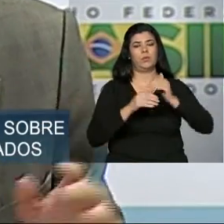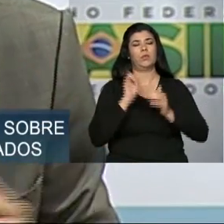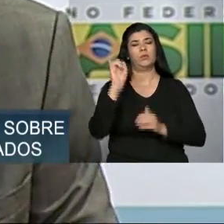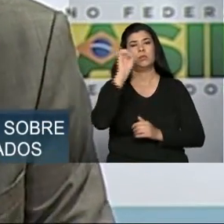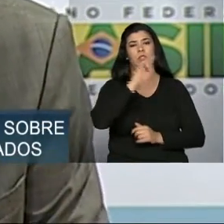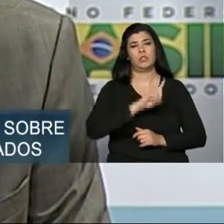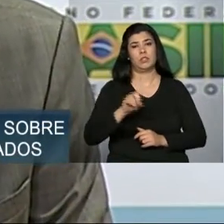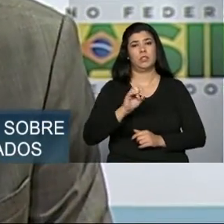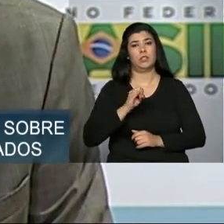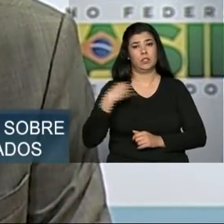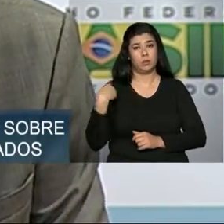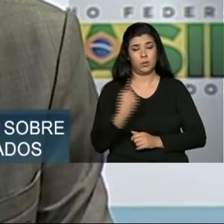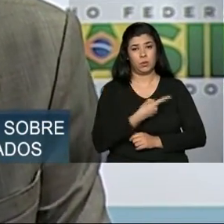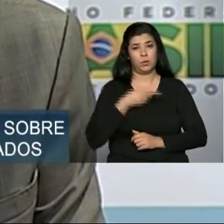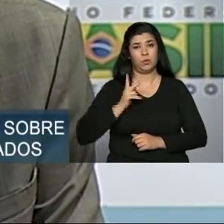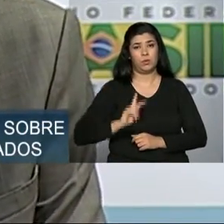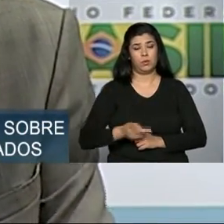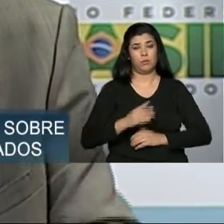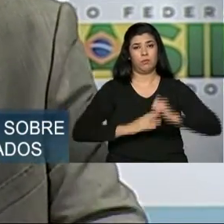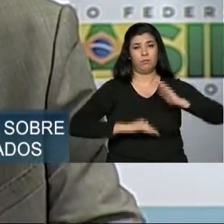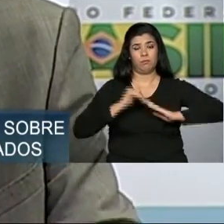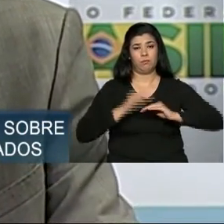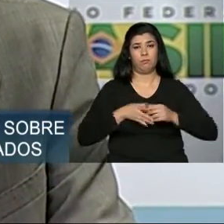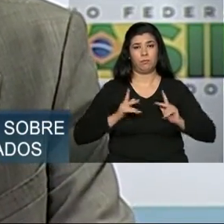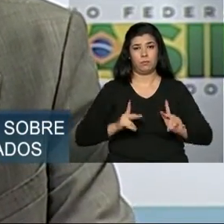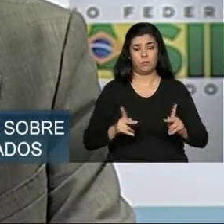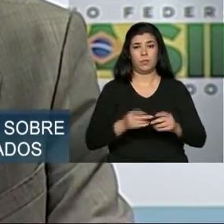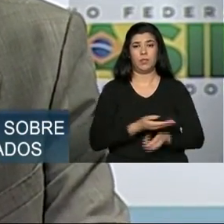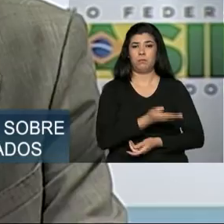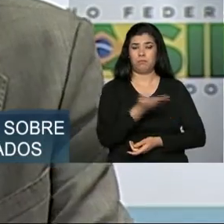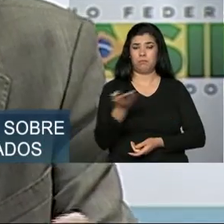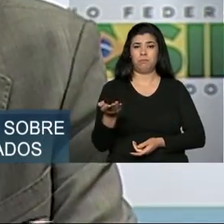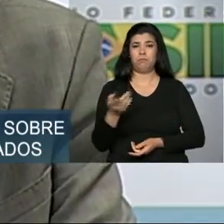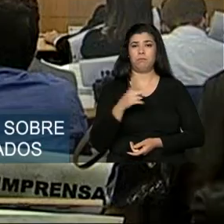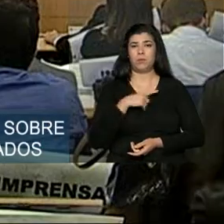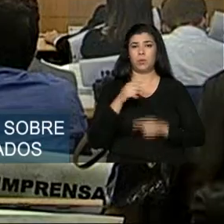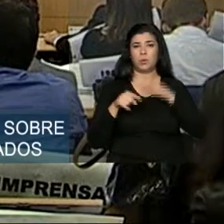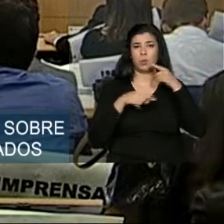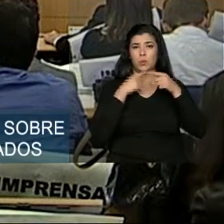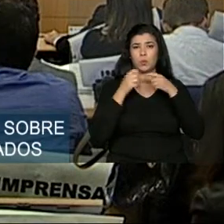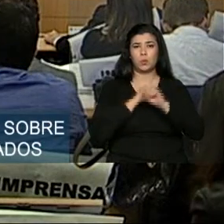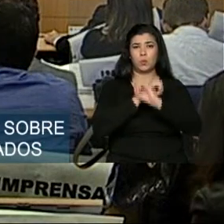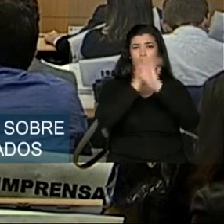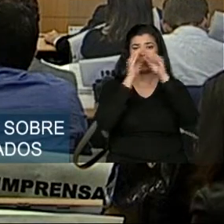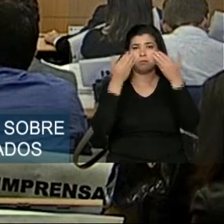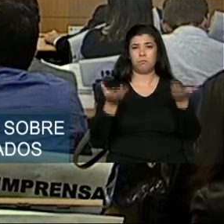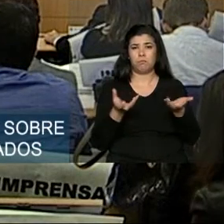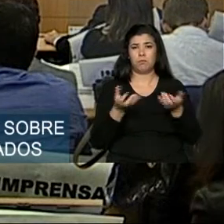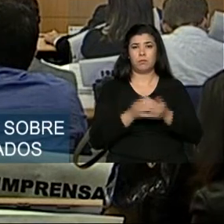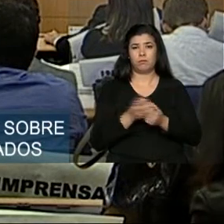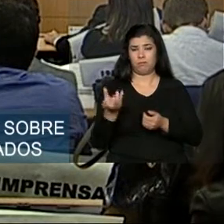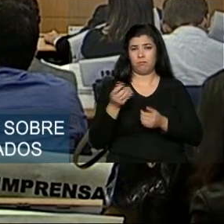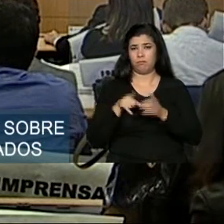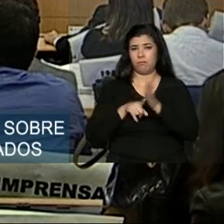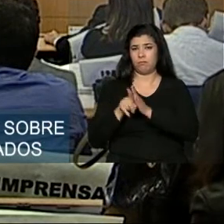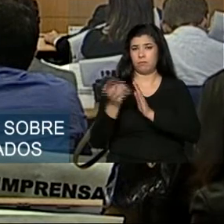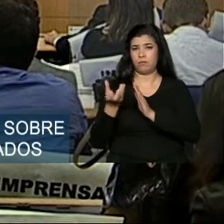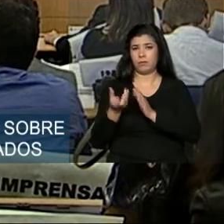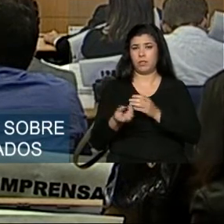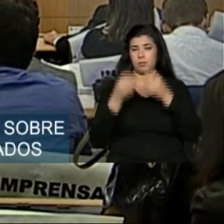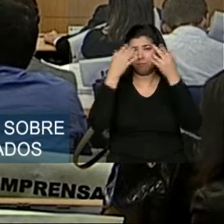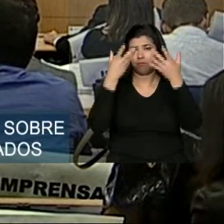nós continuarmos nesse conjunto de iniciativas. Nós vamos abrir agora para dúvidas, esclarecimentos. Você quer acrescentar alguma coisa, doutor